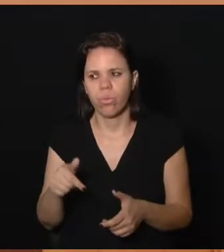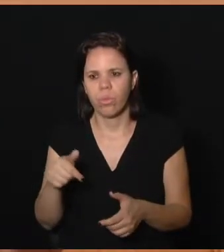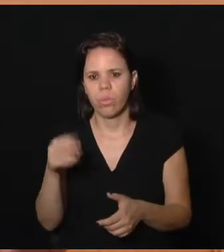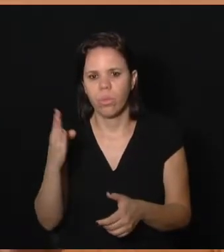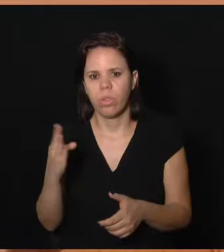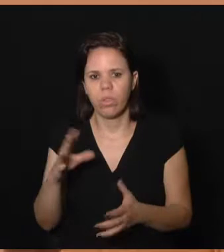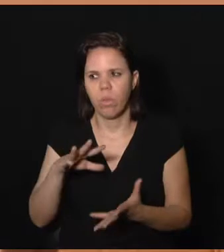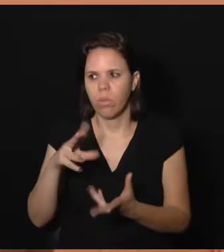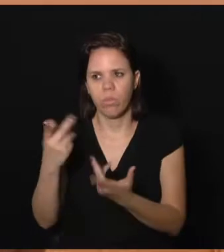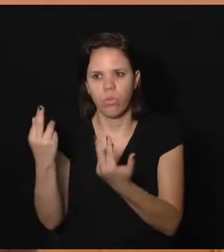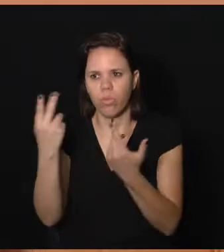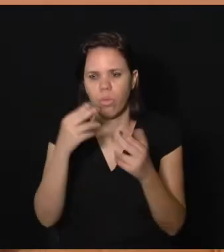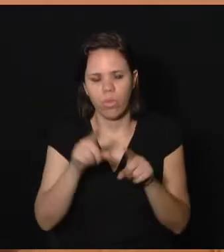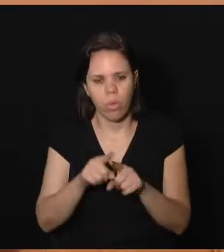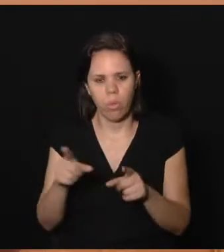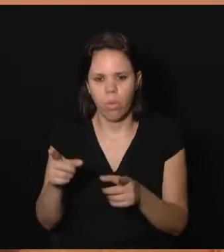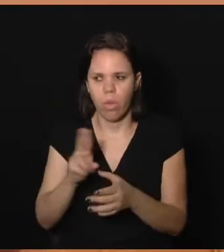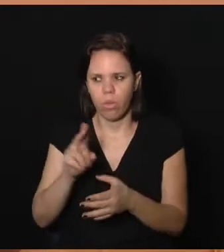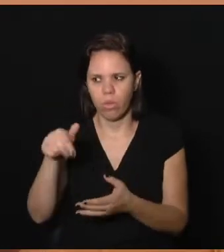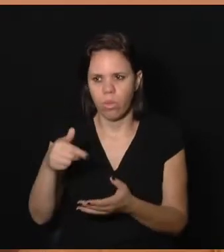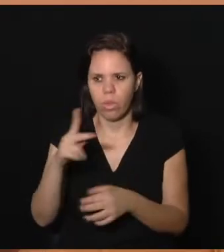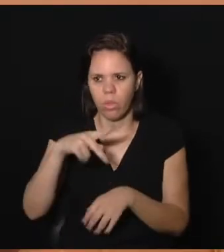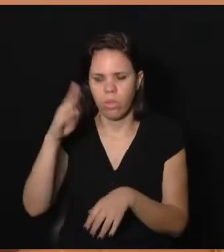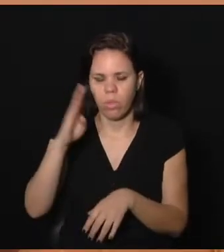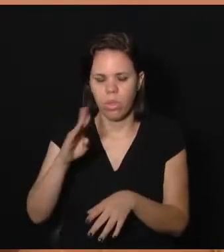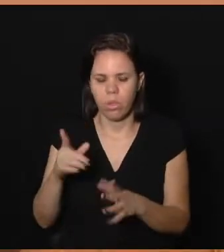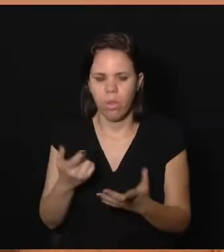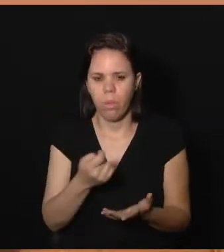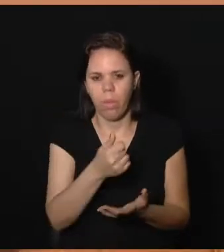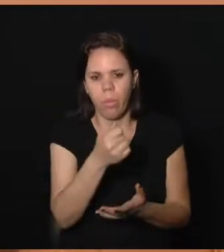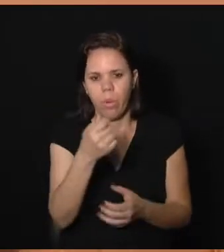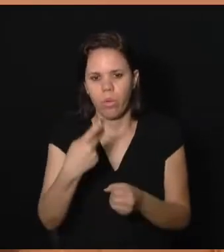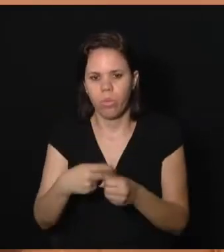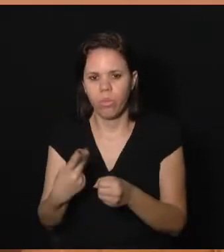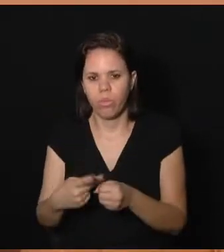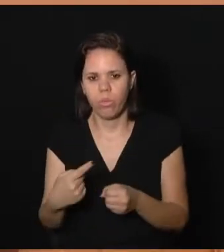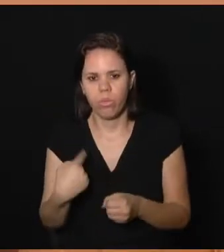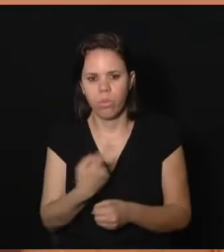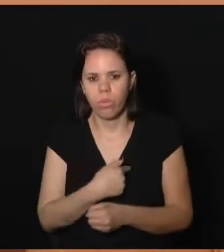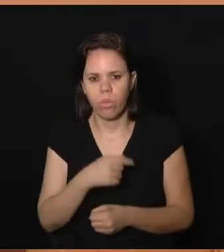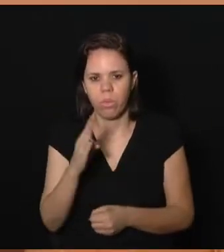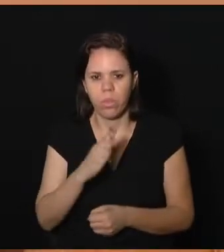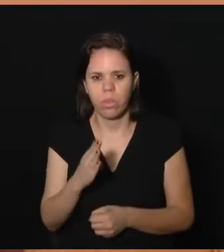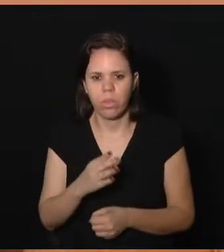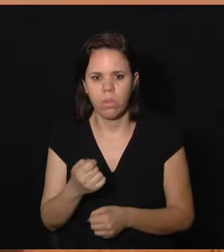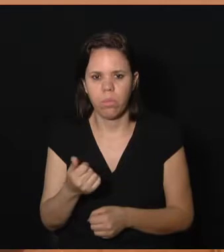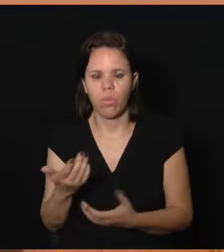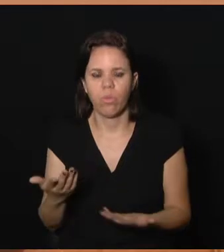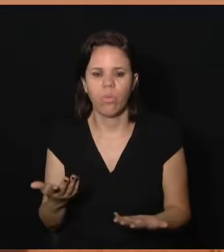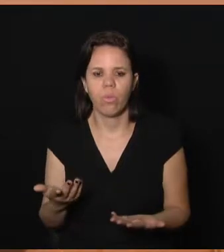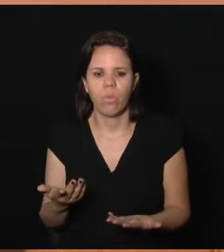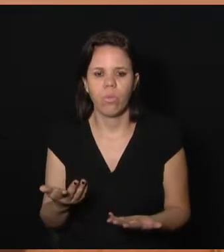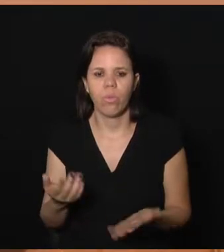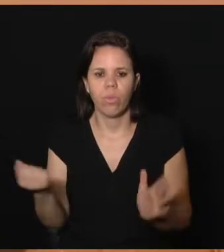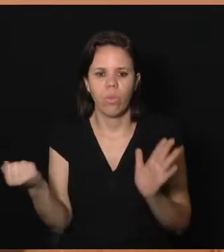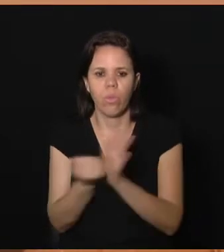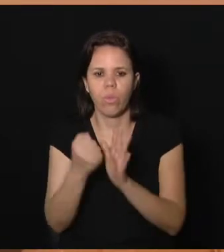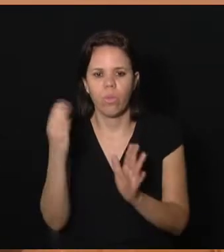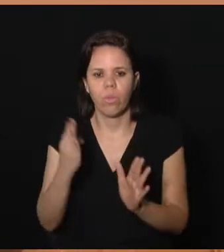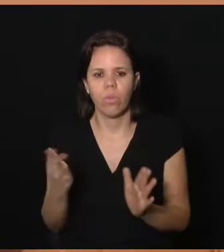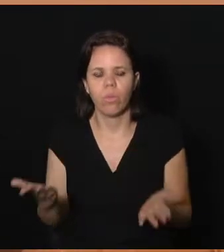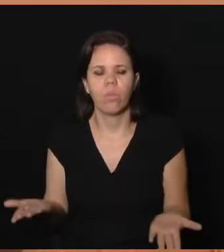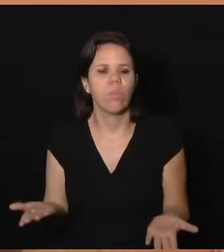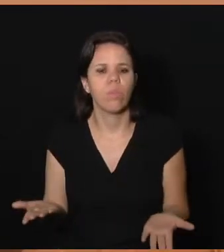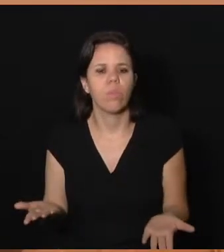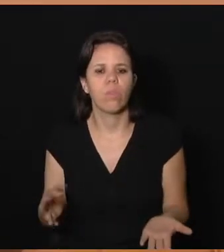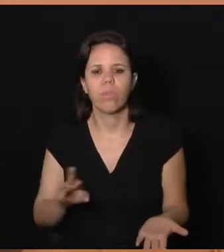do mundo inteiro, né? E poucos produtos assim brasileiros, né? Com o carimbo do Brasil, né? Isso não